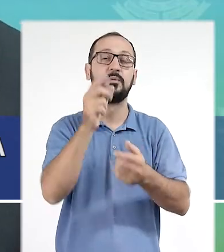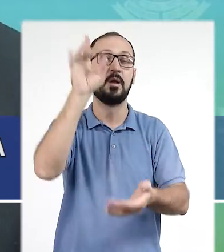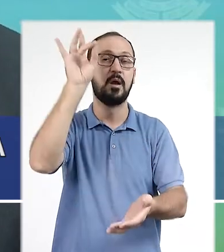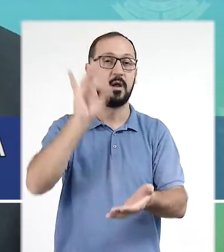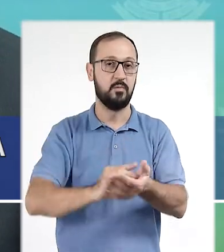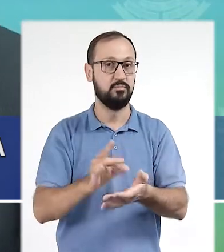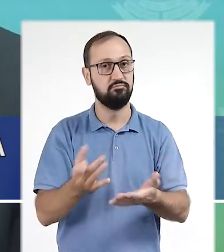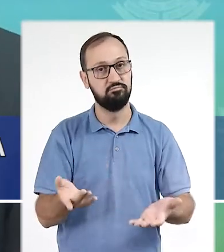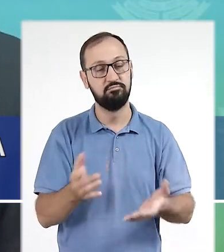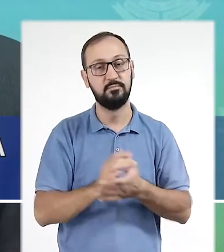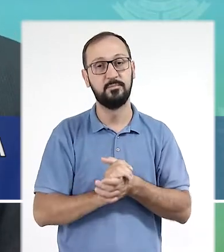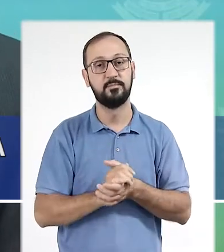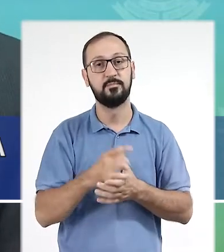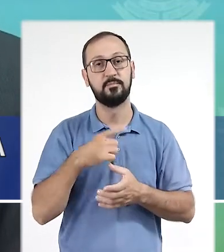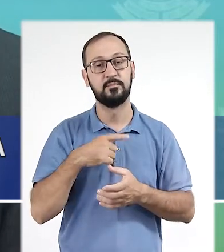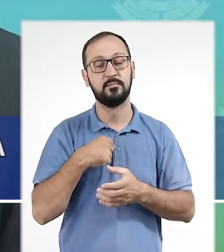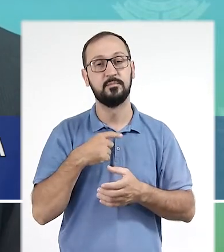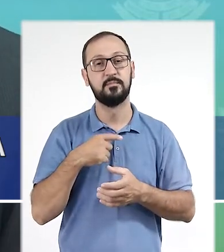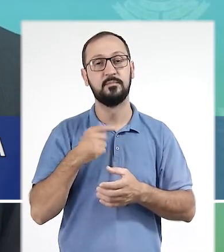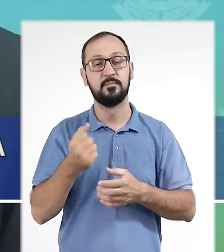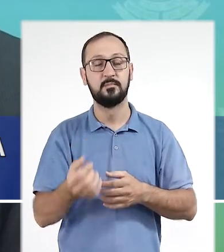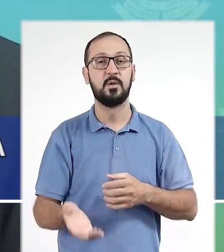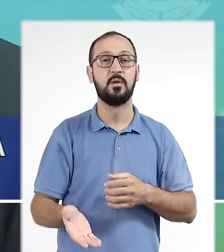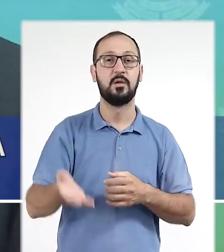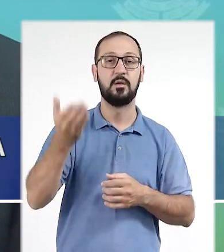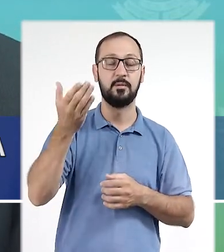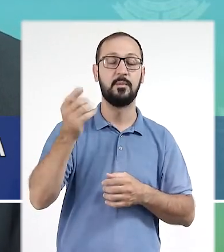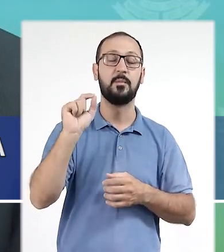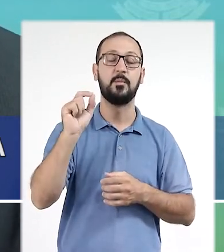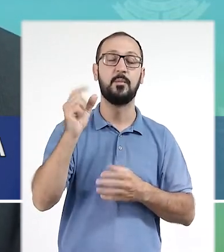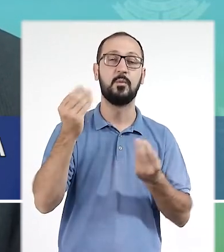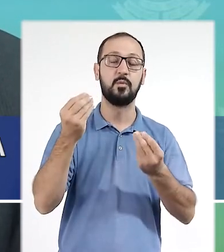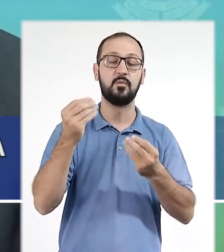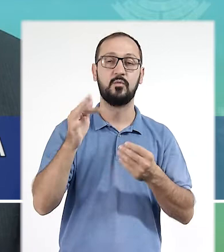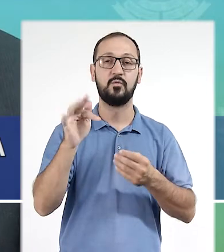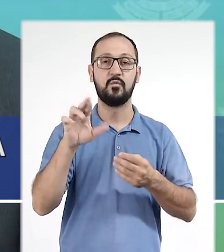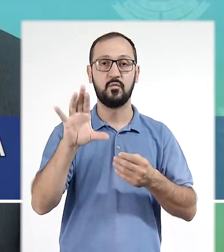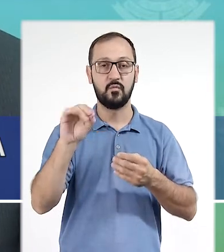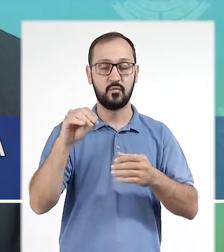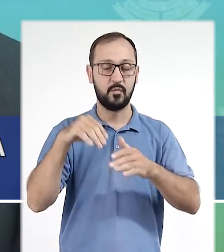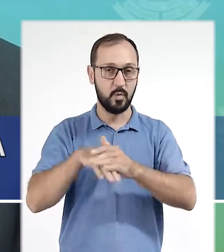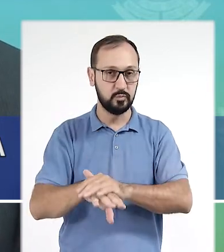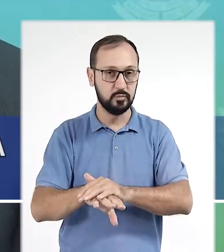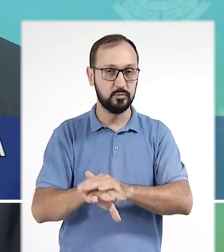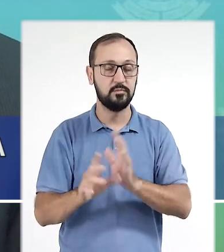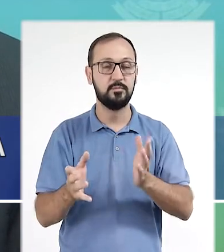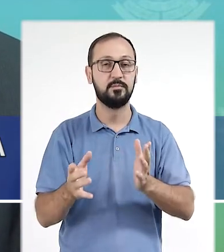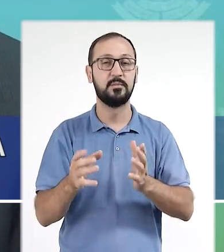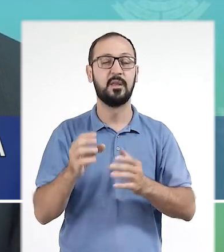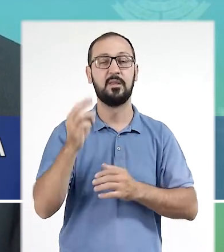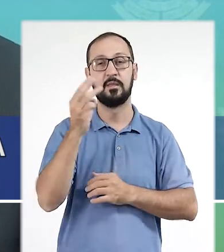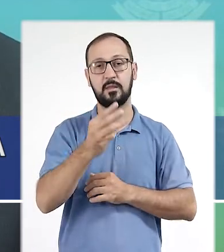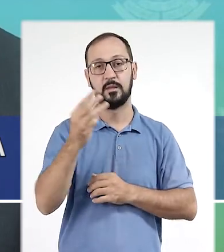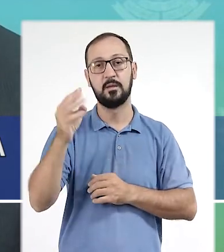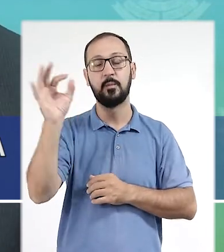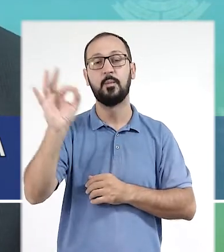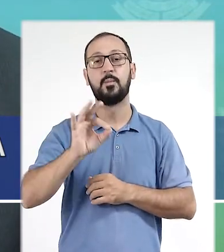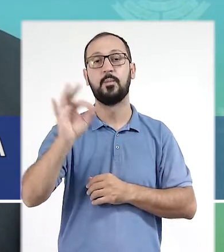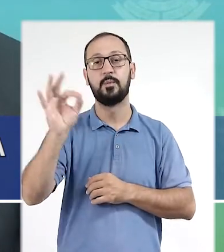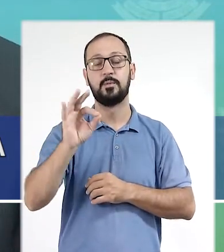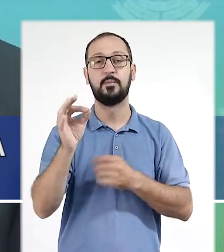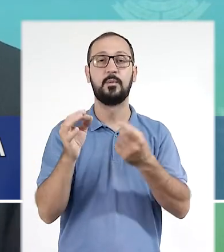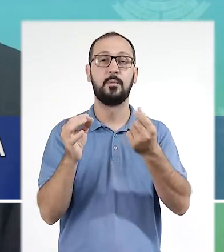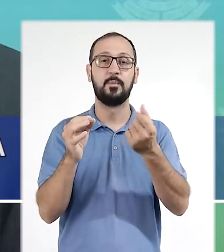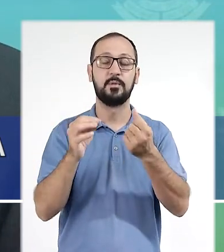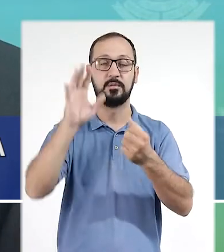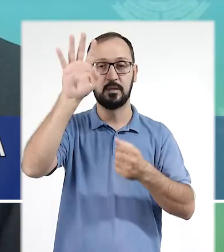sobre o valor real. Então nós temos exorbitância no valor do fundo, do FUNGEC, que é